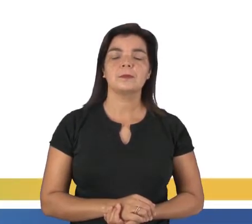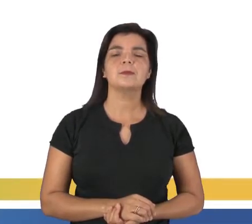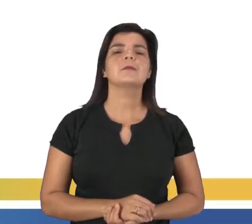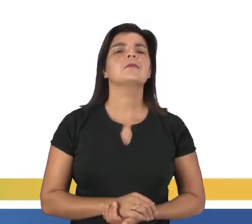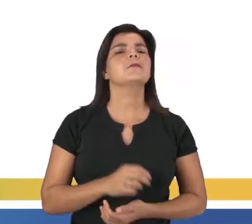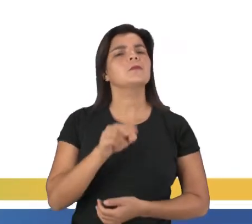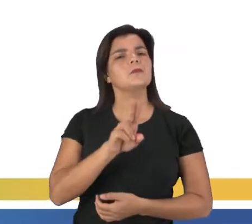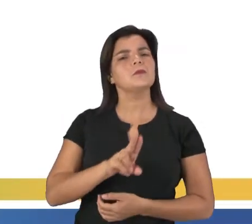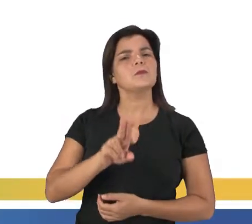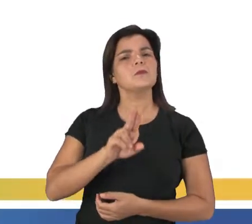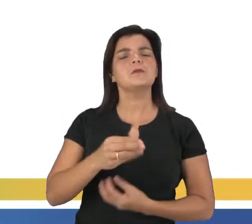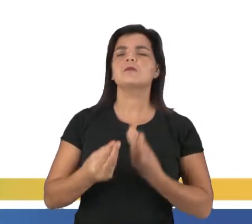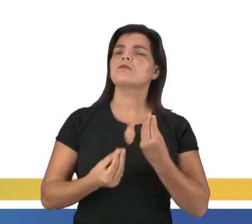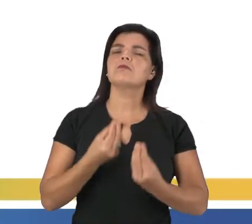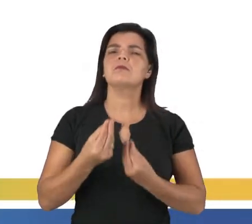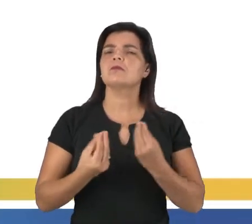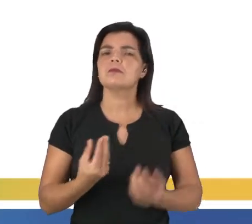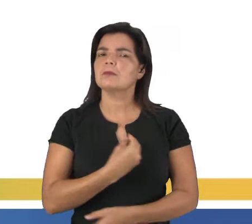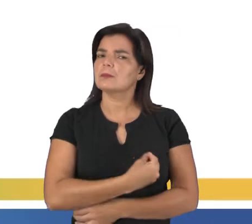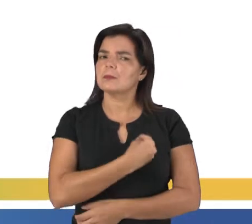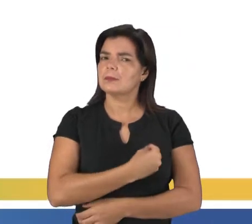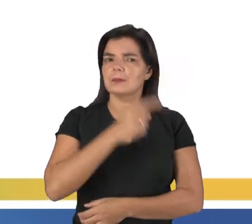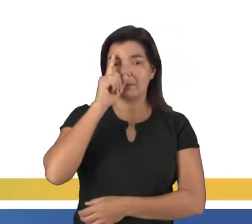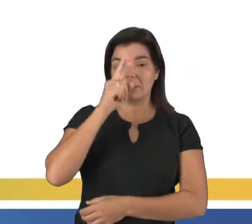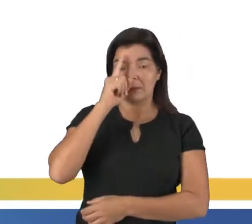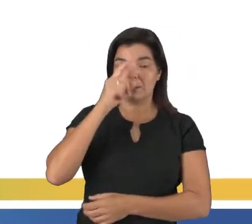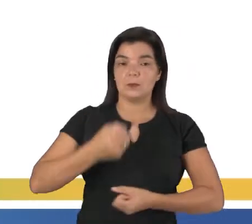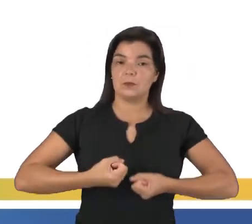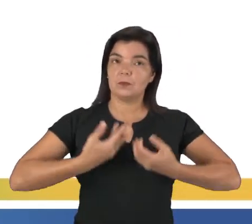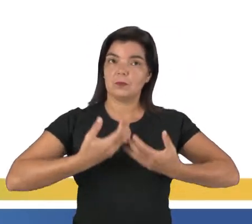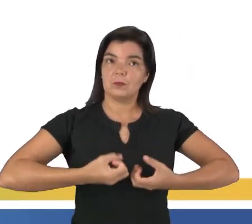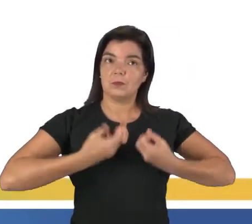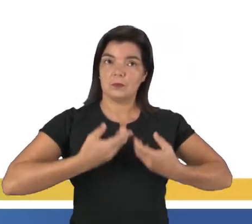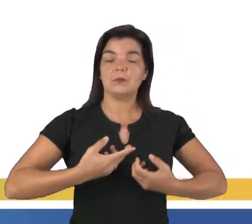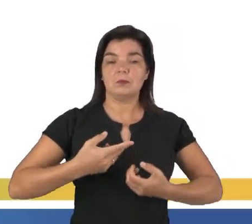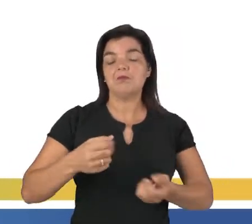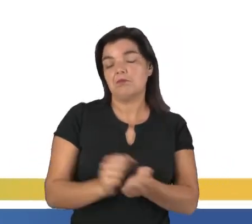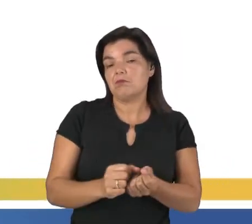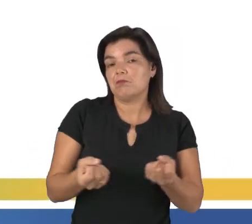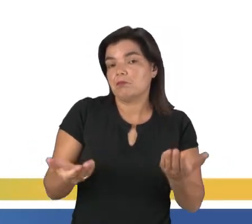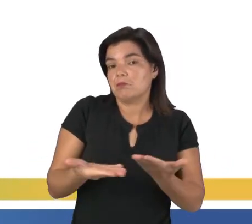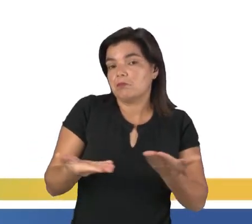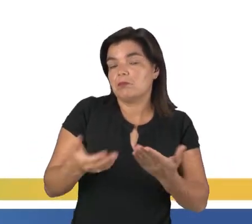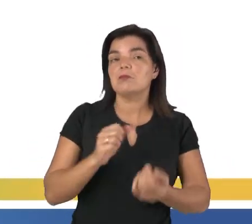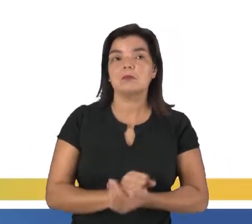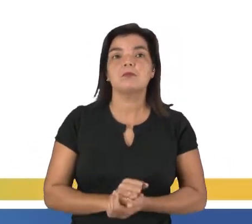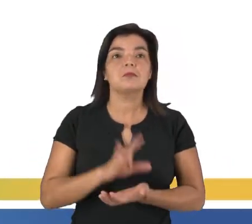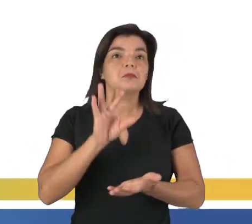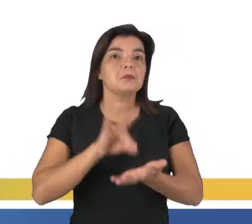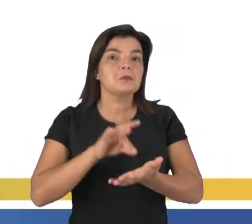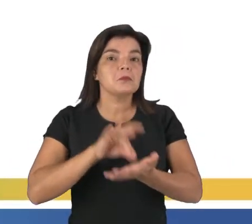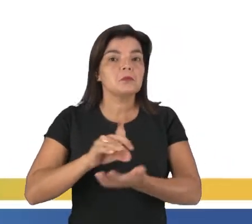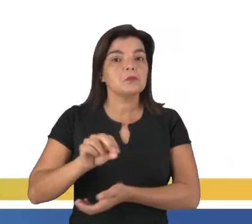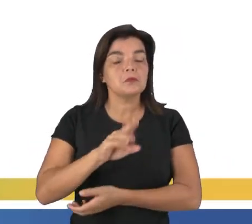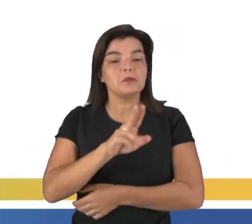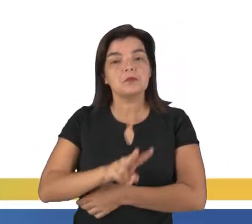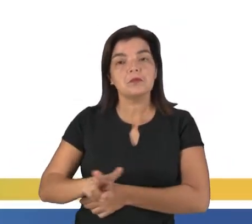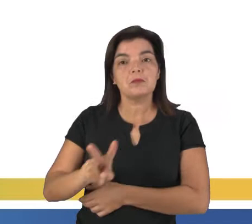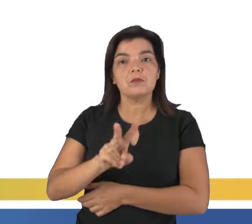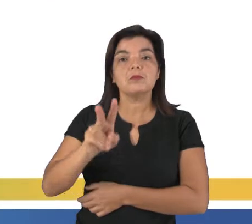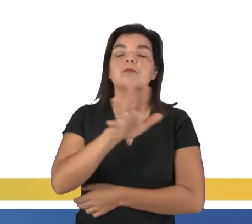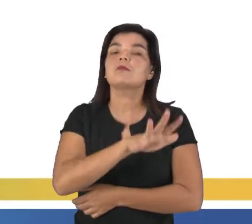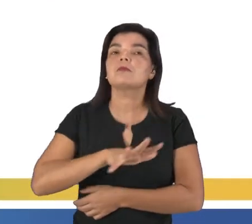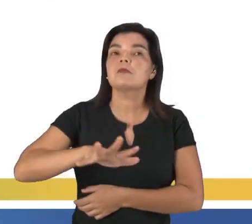Para que é utilizado o presente do indicativo? Para expressar ações habituais, atuais, verdades ou valores